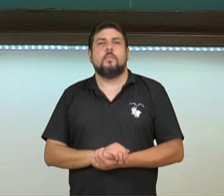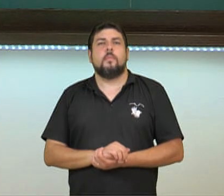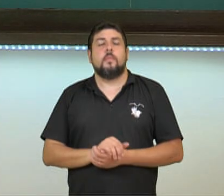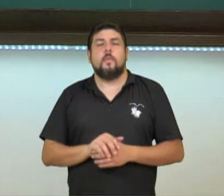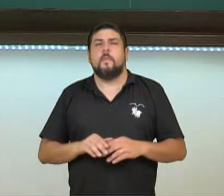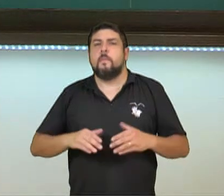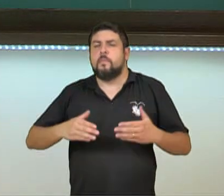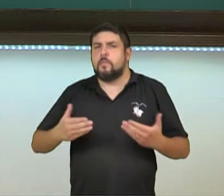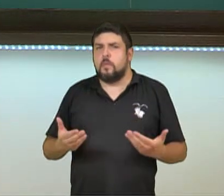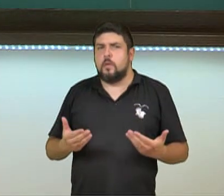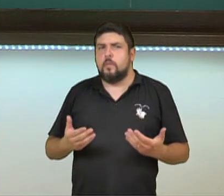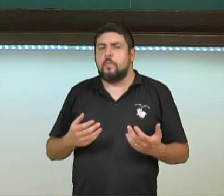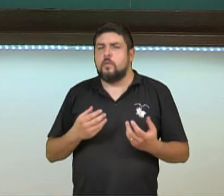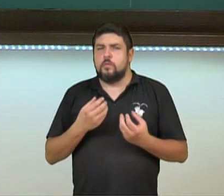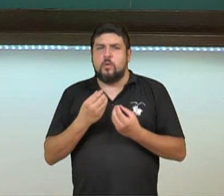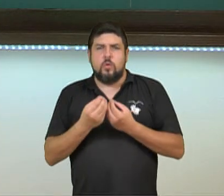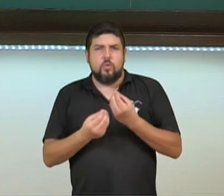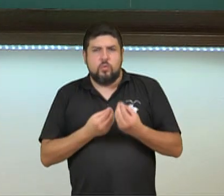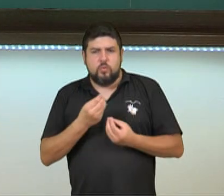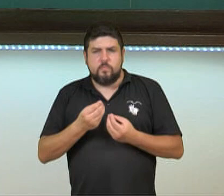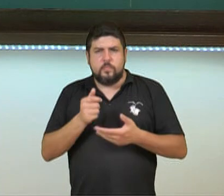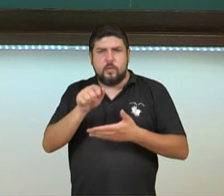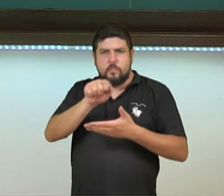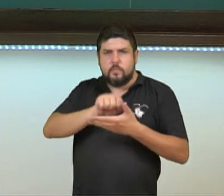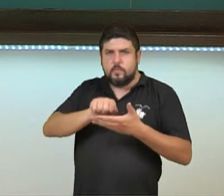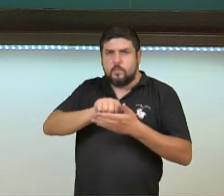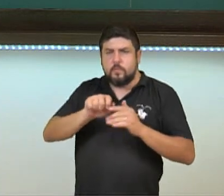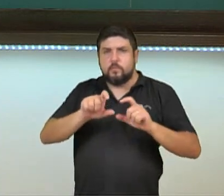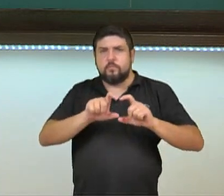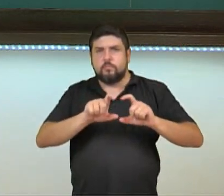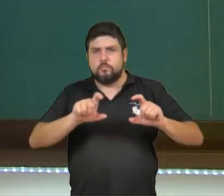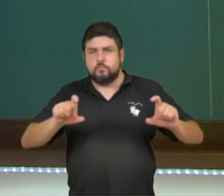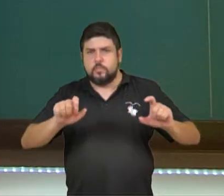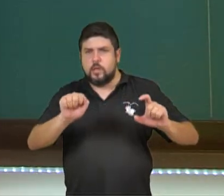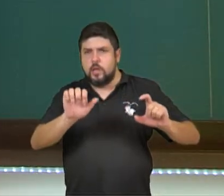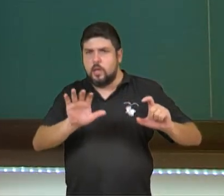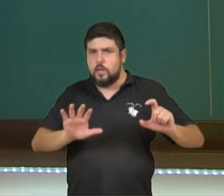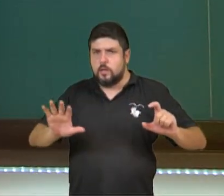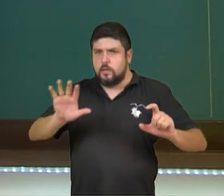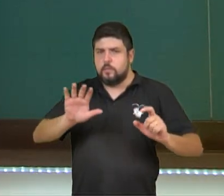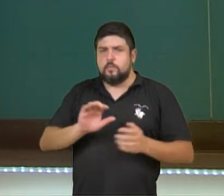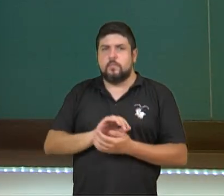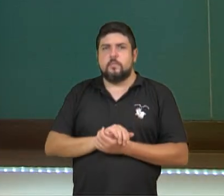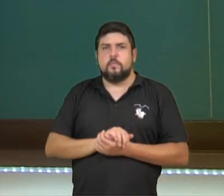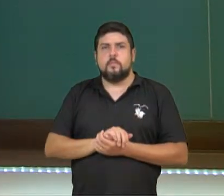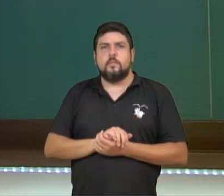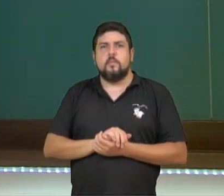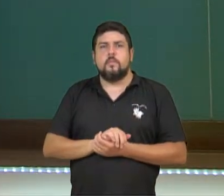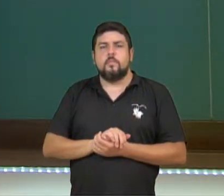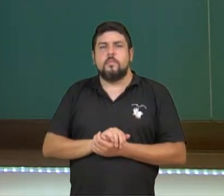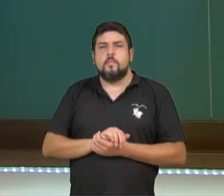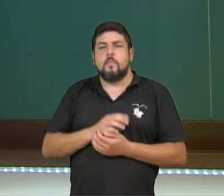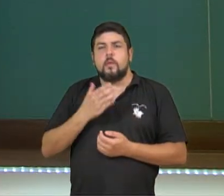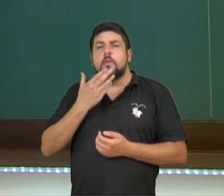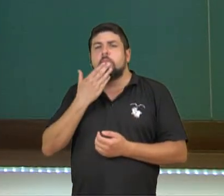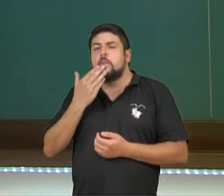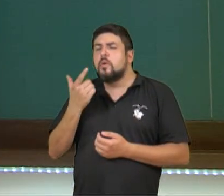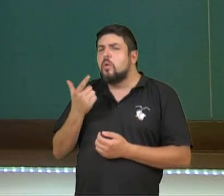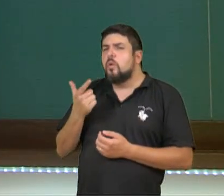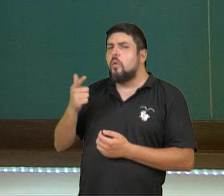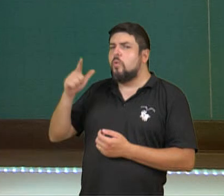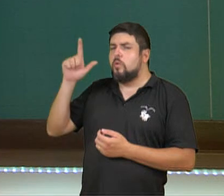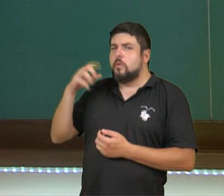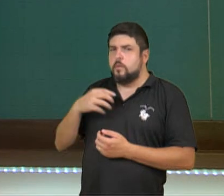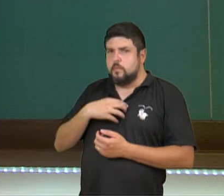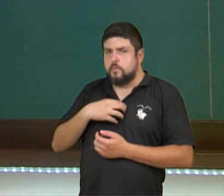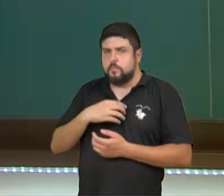Então, qual é a outra forma que a gente tem para representar essa área? Olha aqui, ele está pedindo qual é a outra forma. Então, a primeira que a